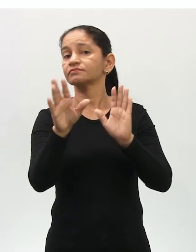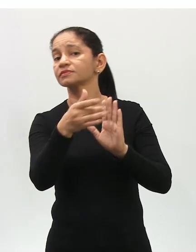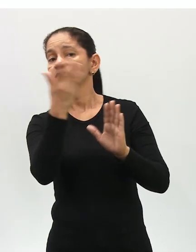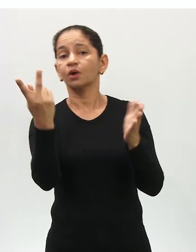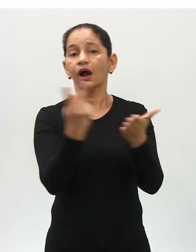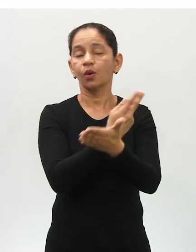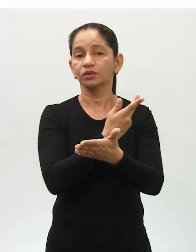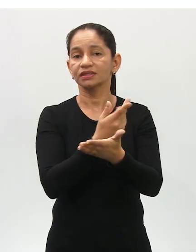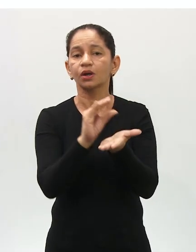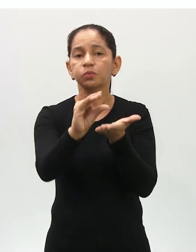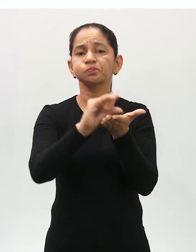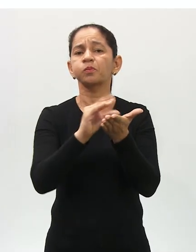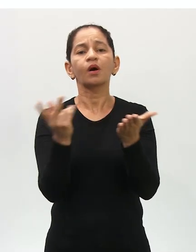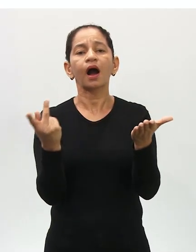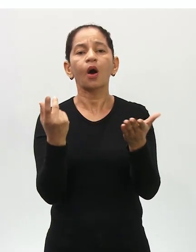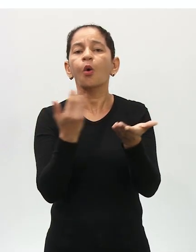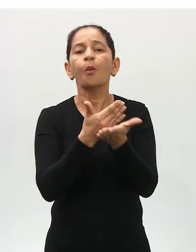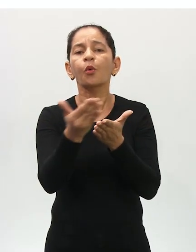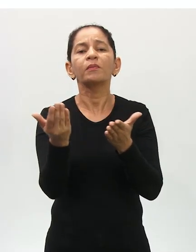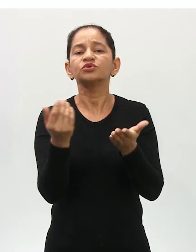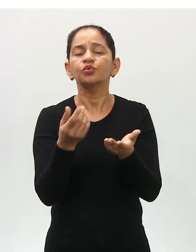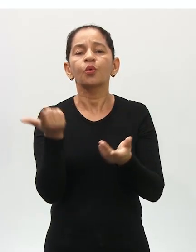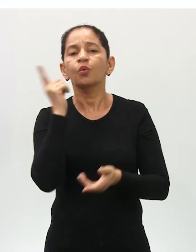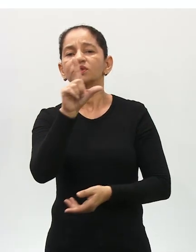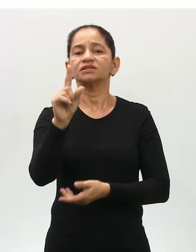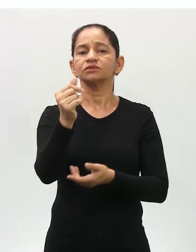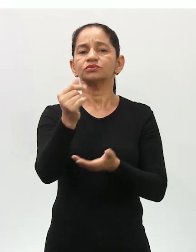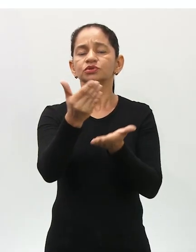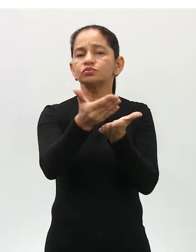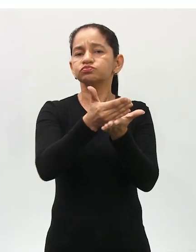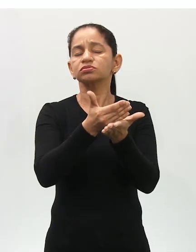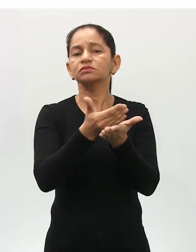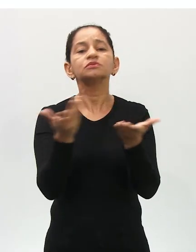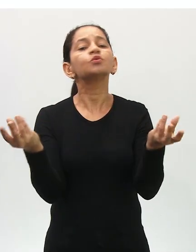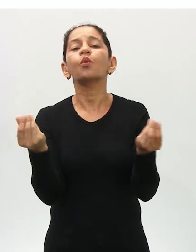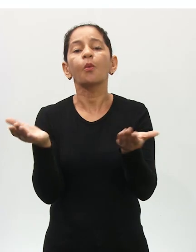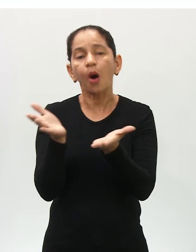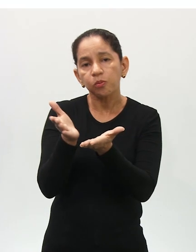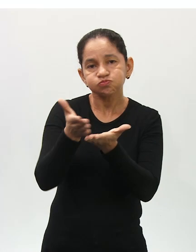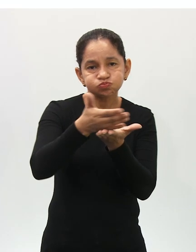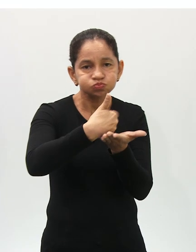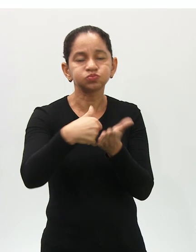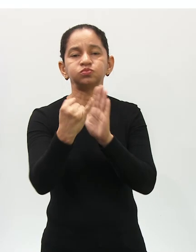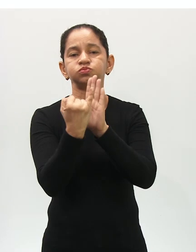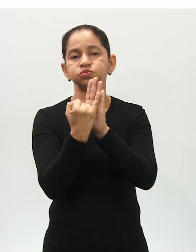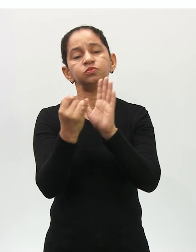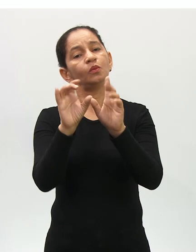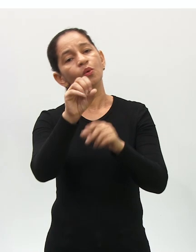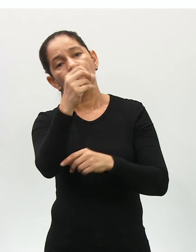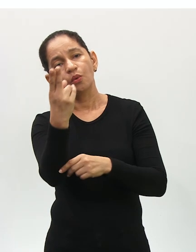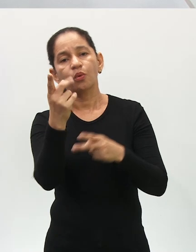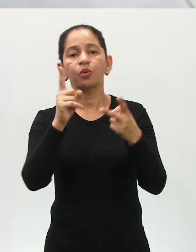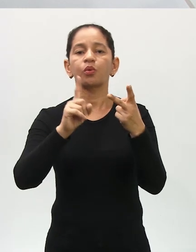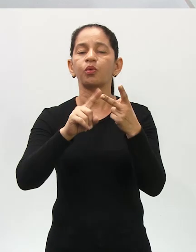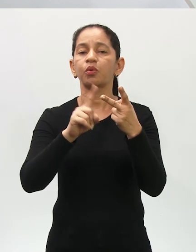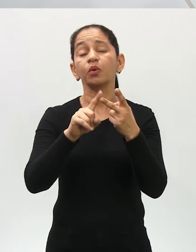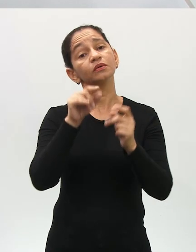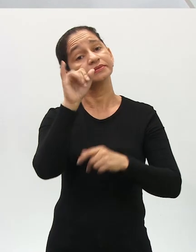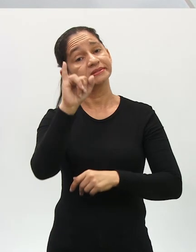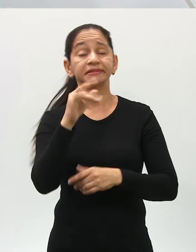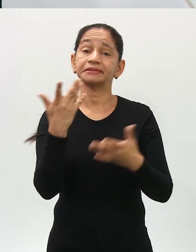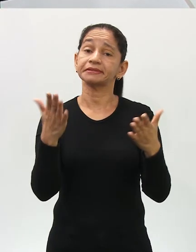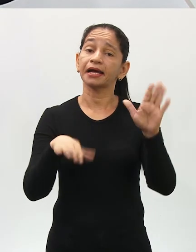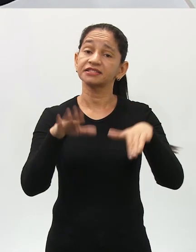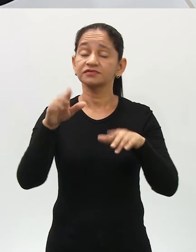que ocasionou o ingresso da receita nos cofres públicos, seja quando o governo arrecada impostos, seja quando ele faz